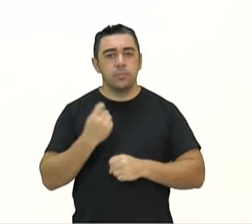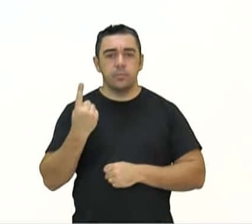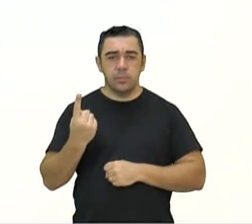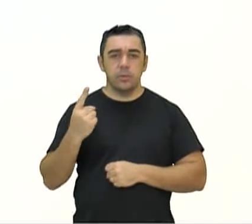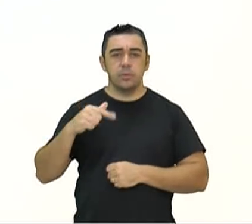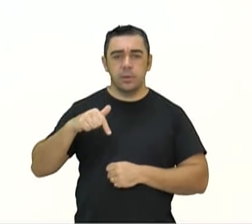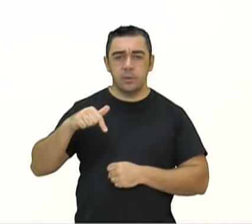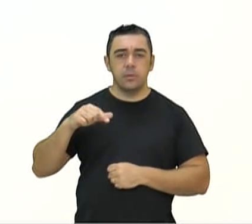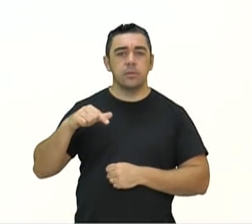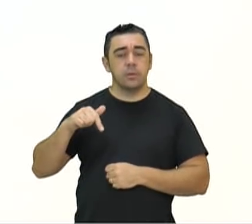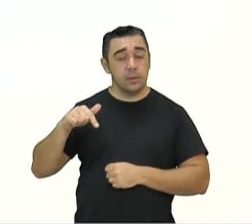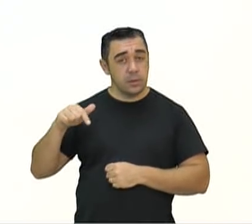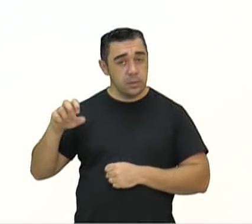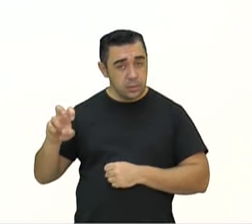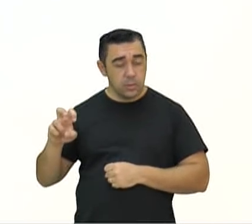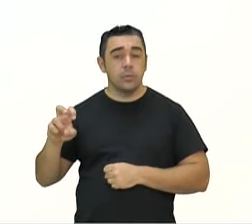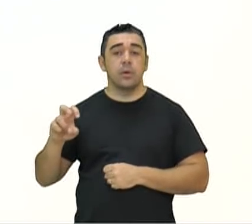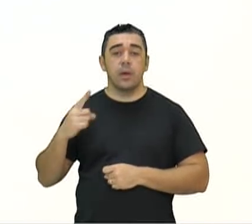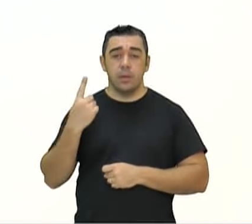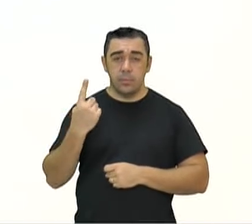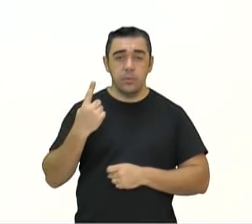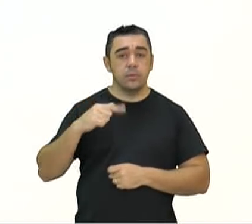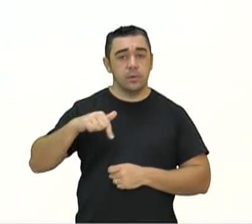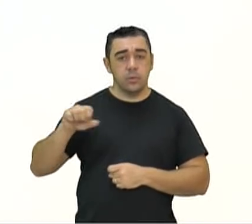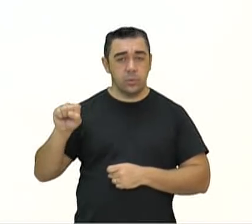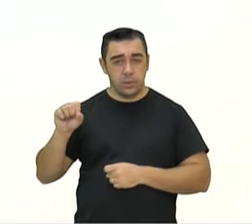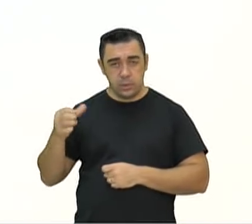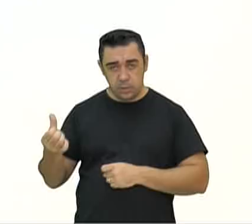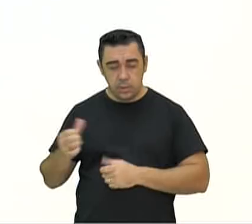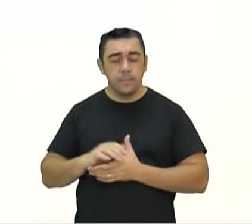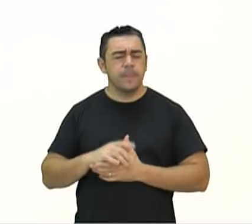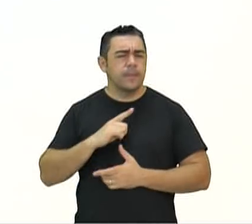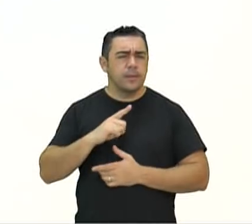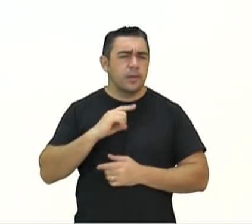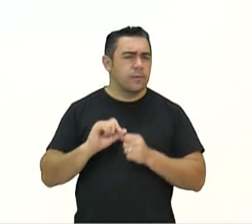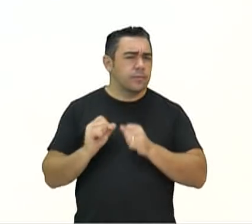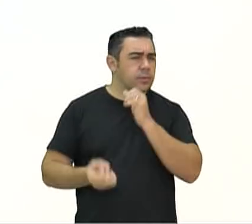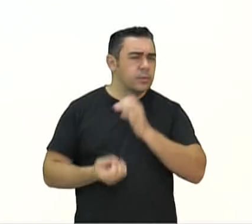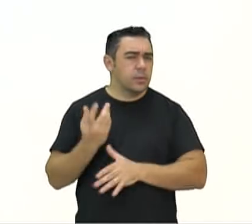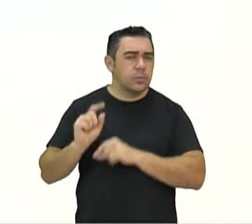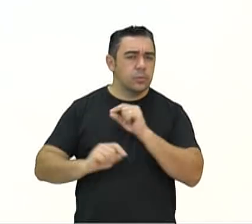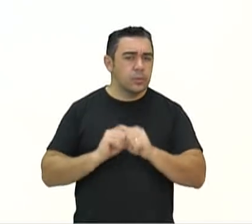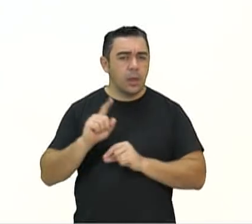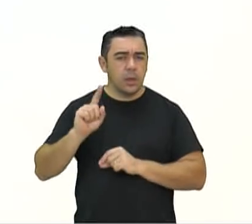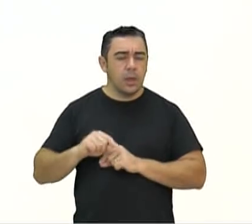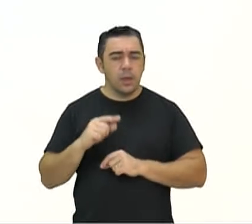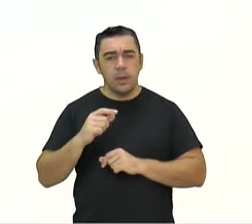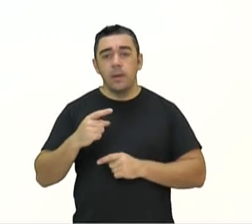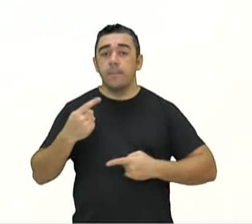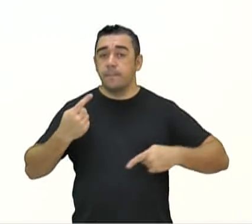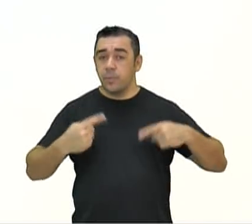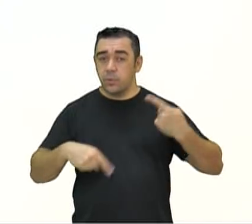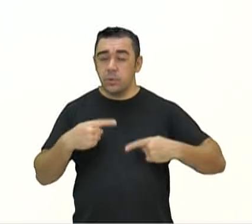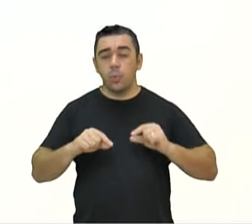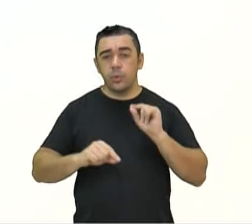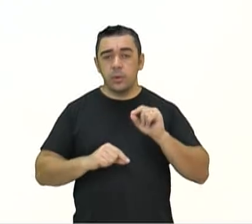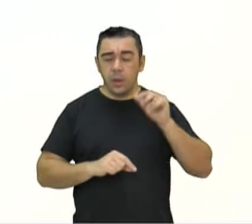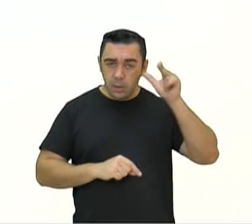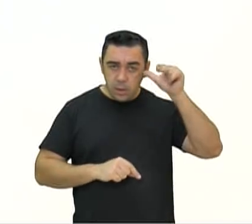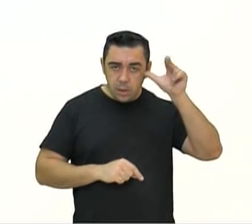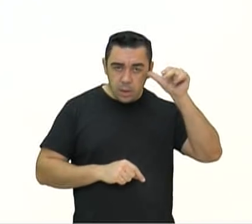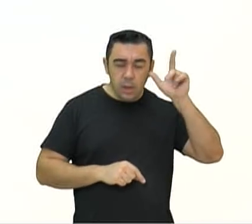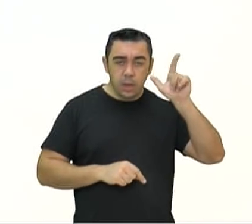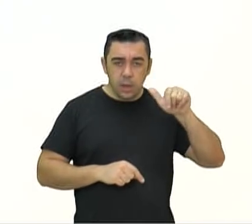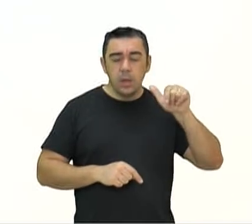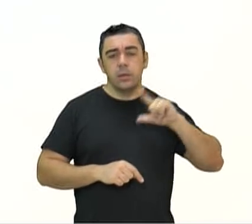a 1863. Eles criaram uma alegoria política, na qual o burro representaria os trabalhadores do